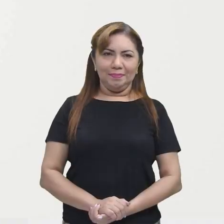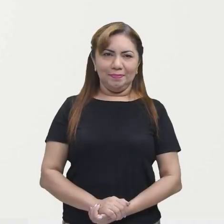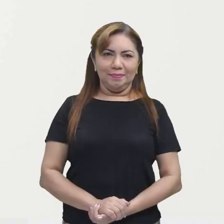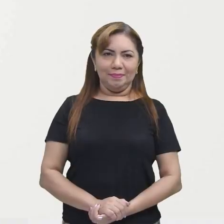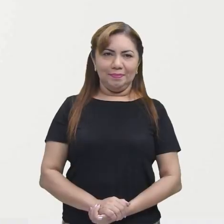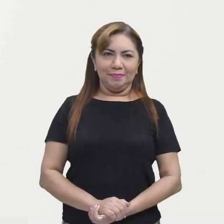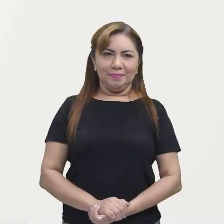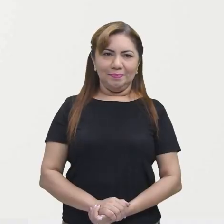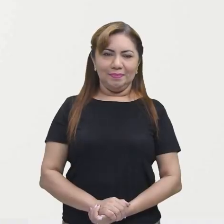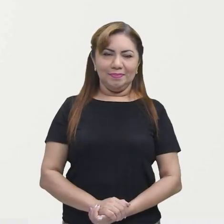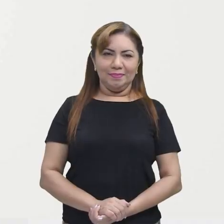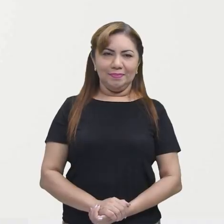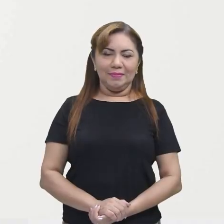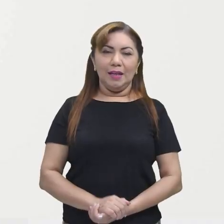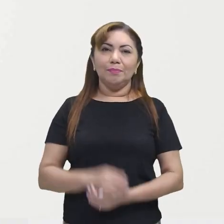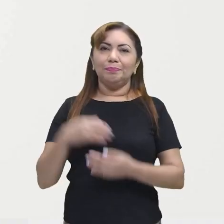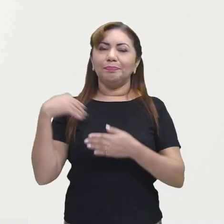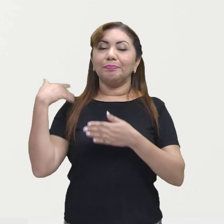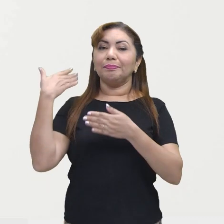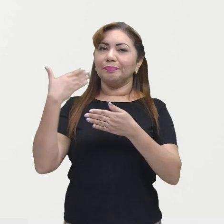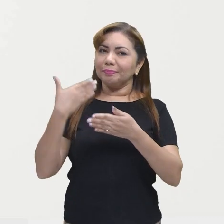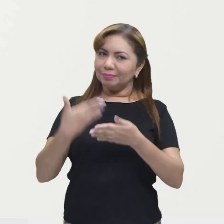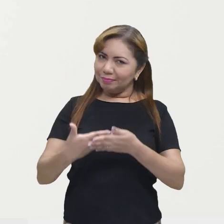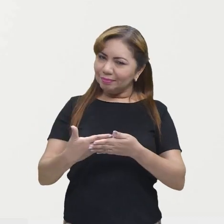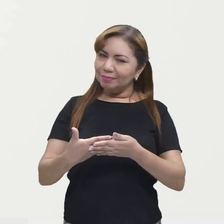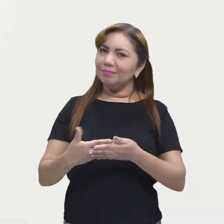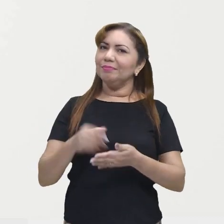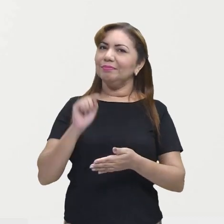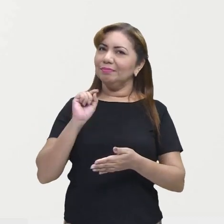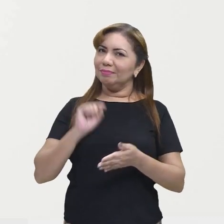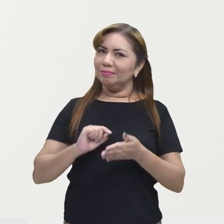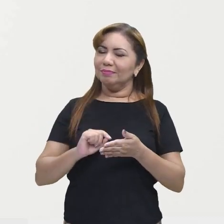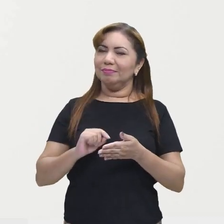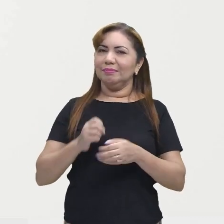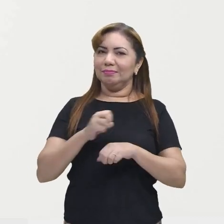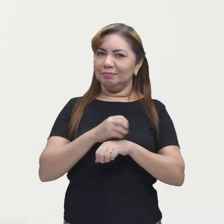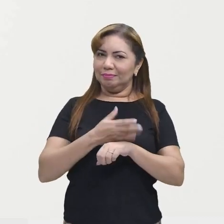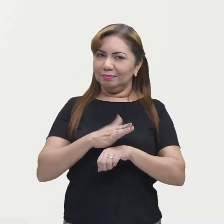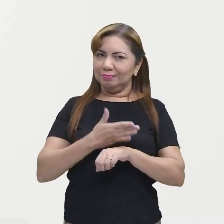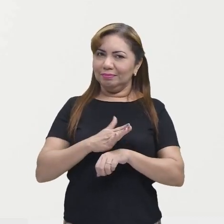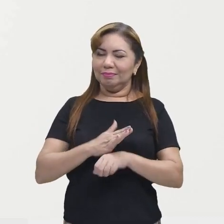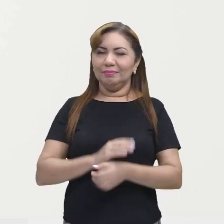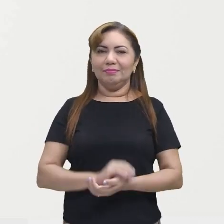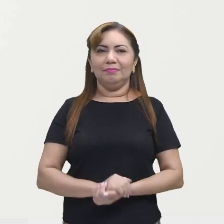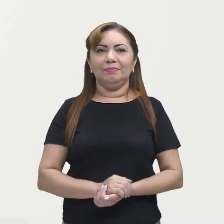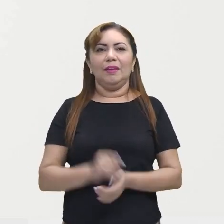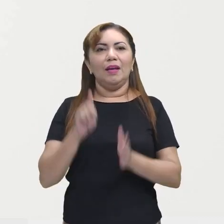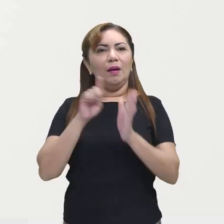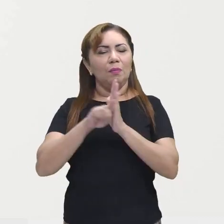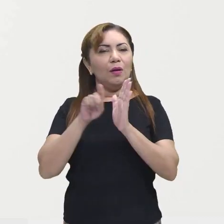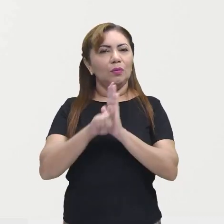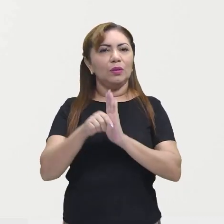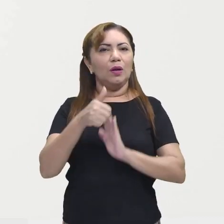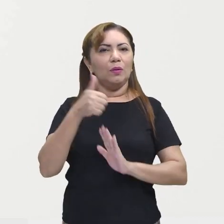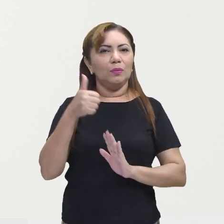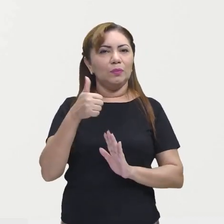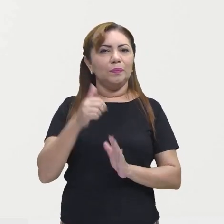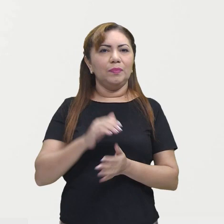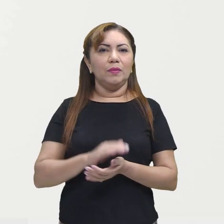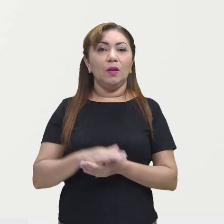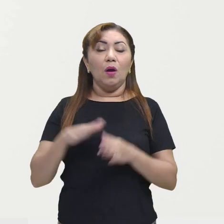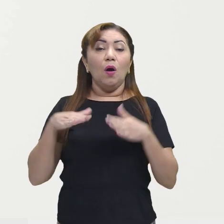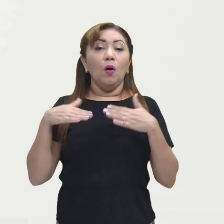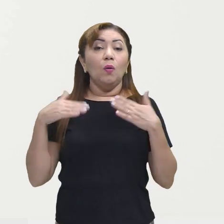Muito bem, chegamos até o nosso exercitando. Vamos começar? Questão número 1. Qual o